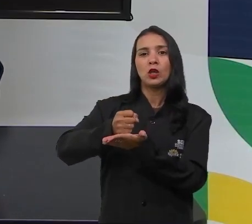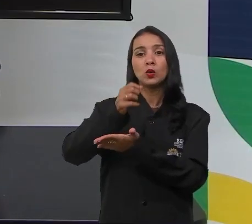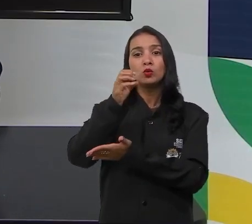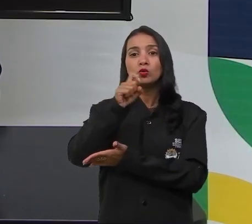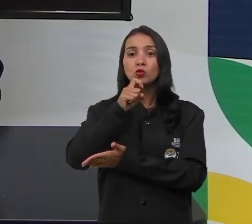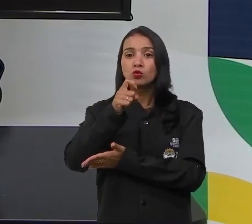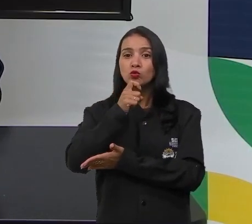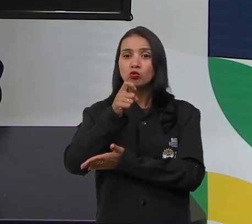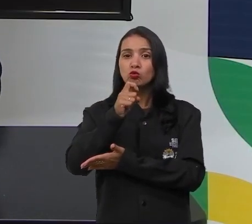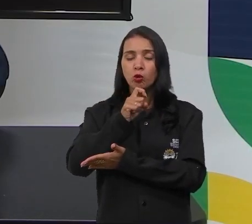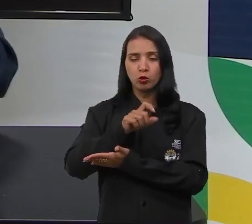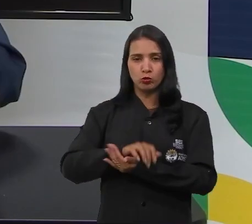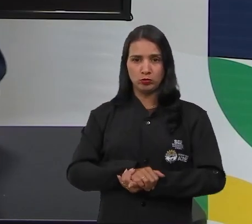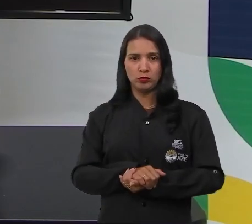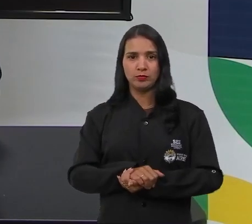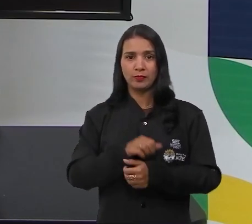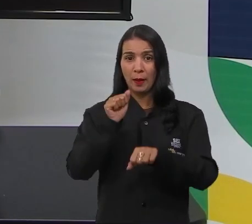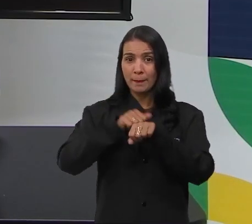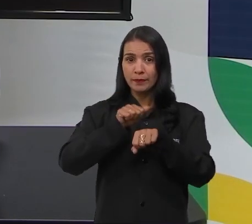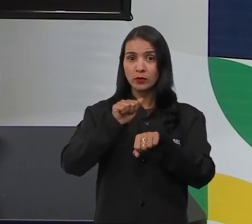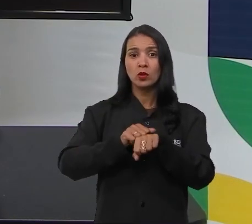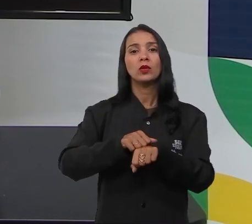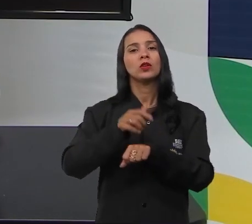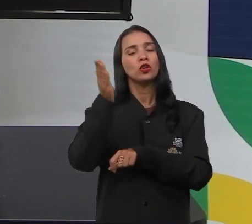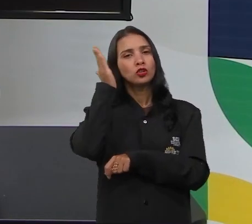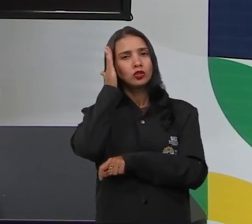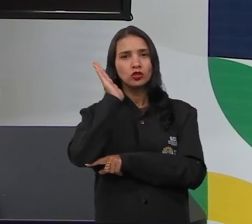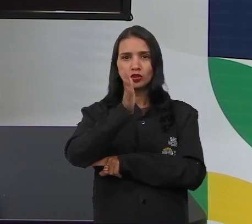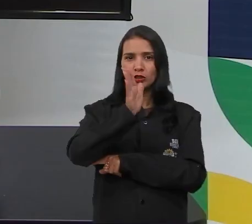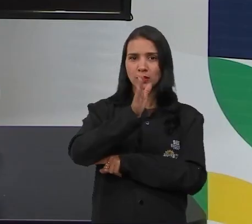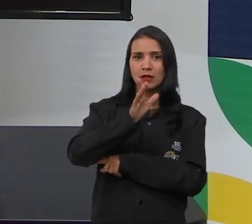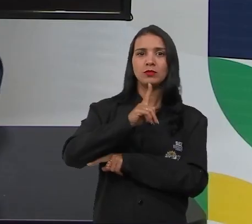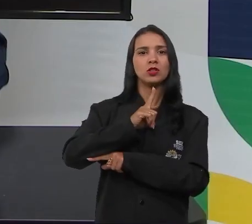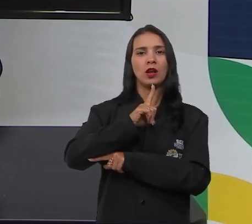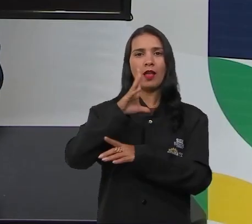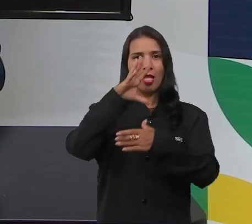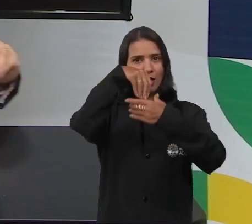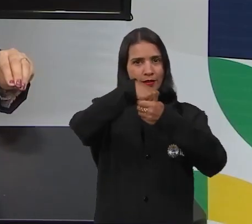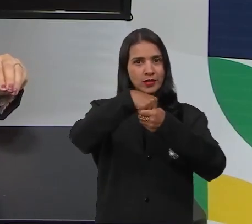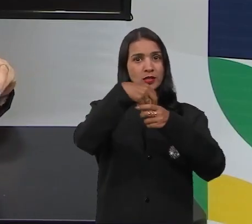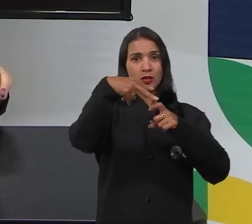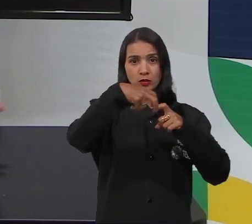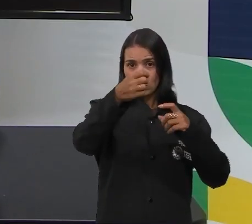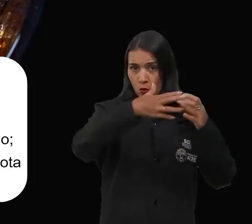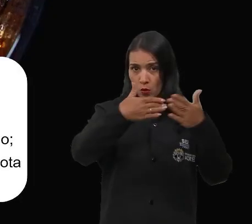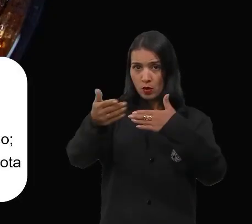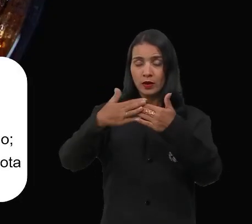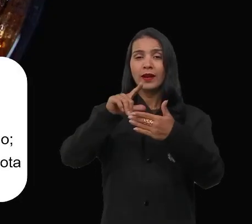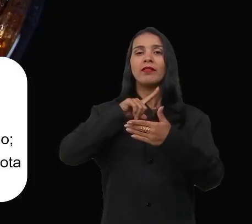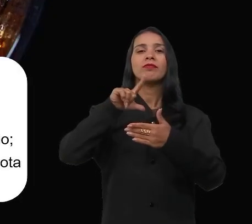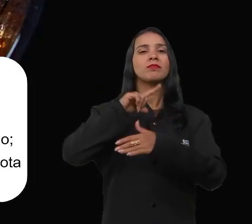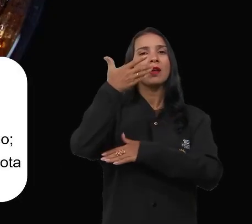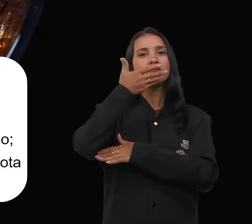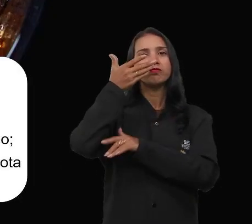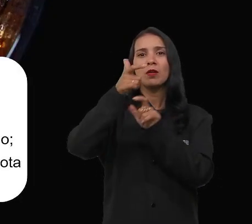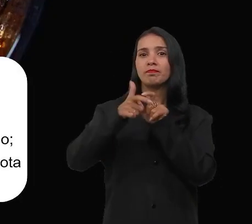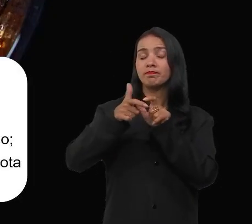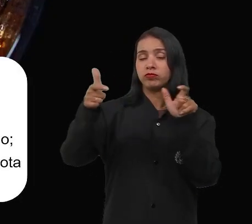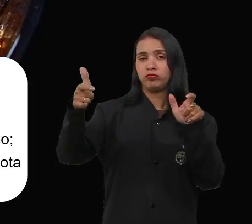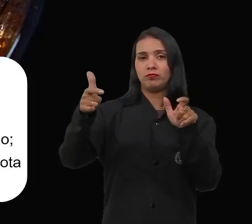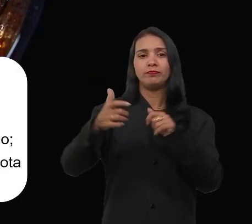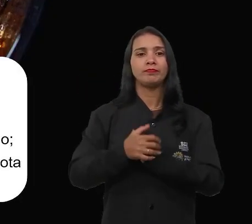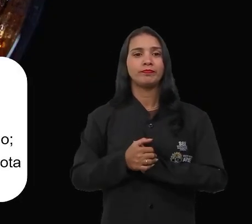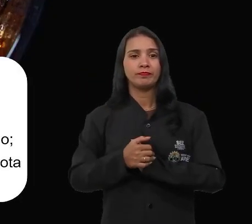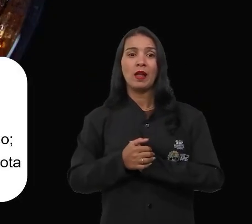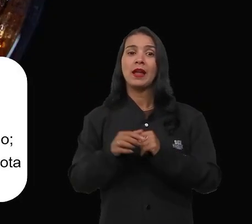aquilo que todo mundo já sabe. É que os refrigerantes, eles vão ter o quê? Um alto teor de açúcar. Né? Além do açúcar, né, ele vai o quê?